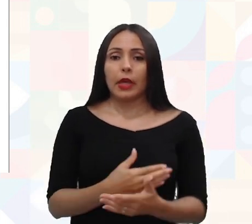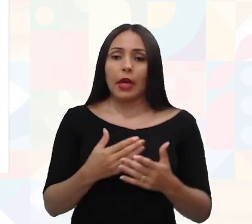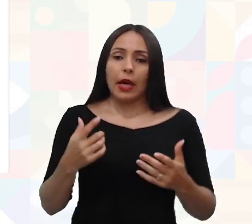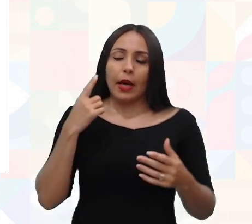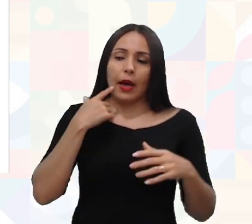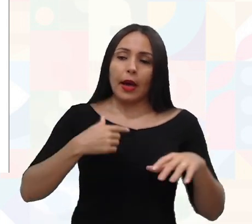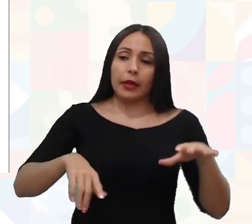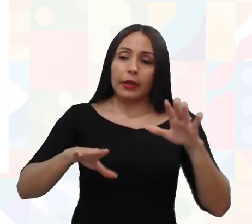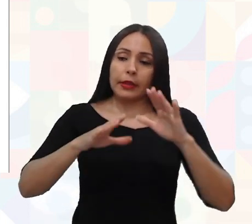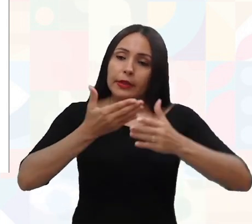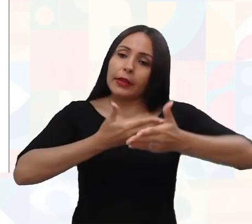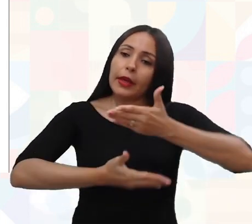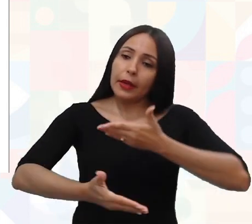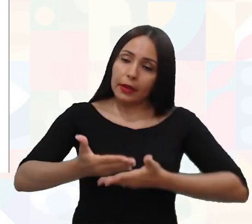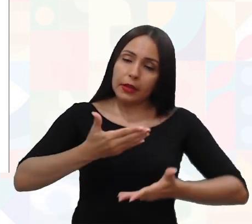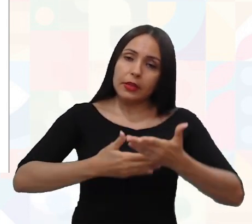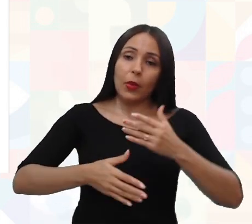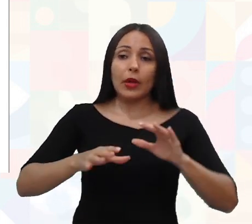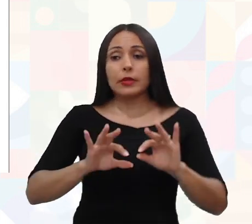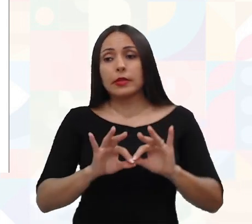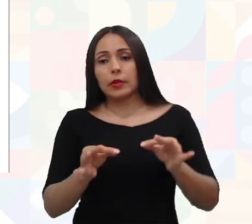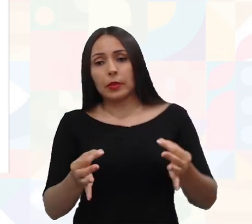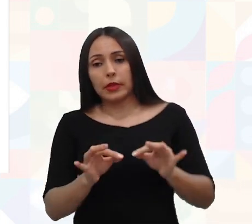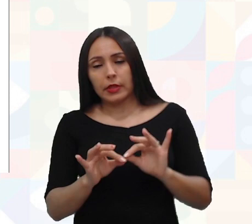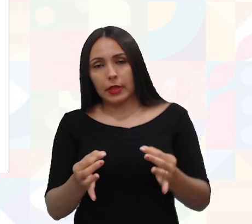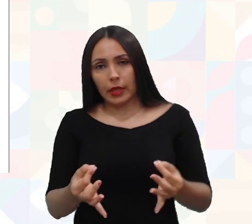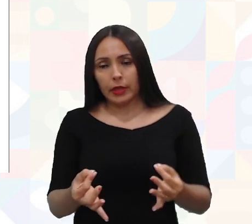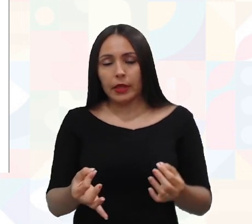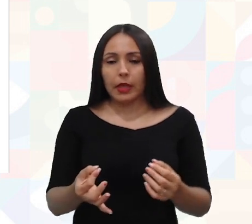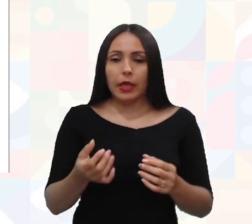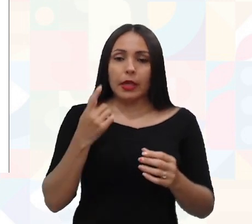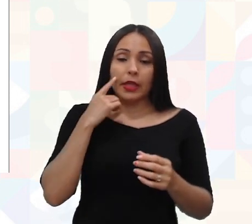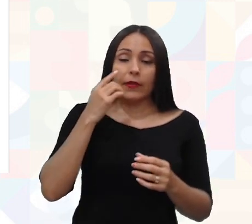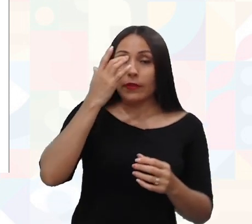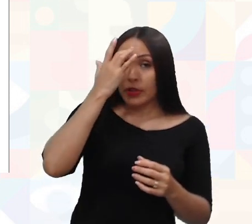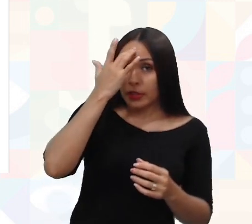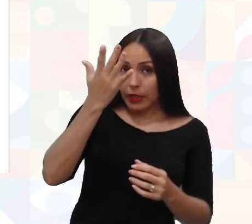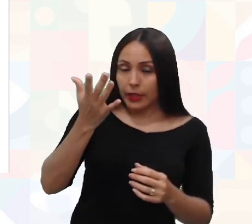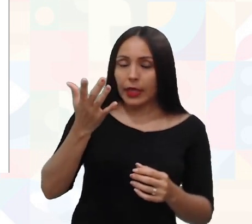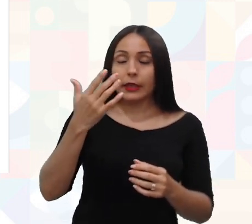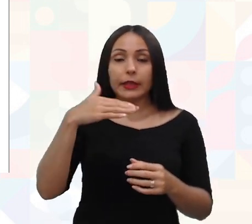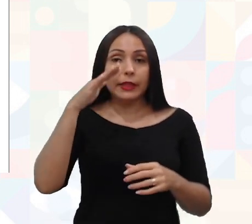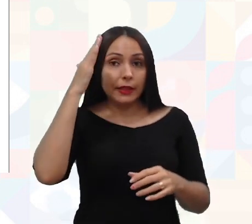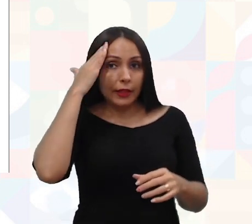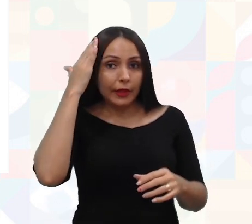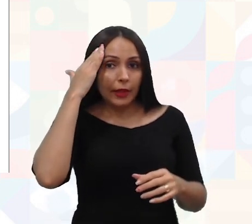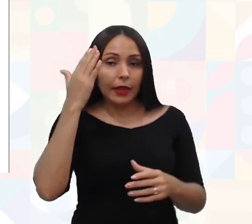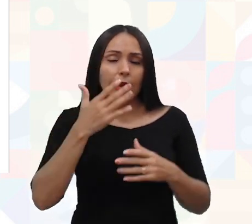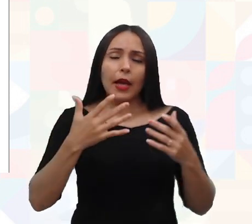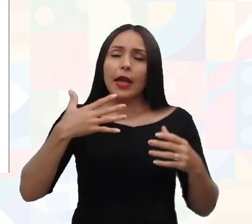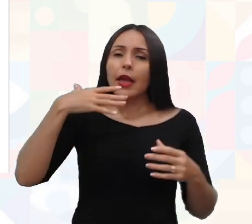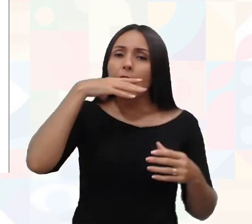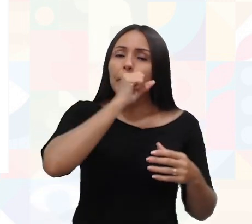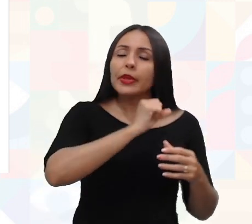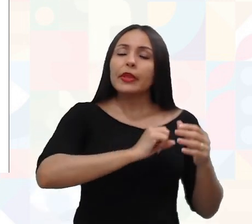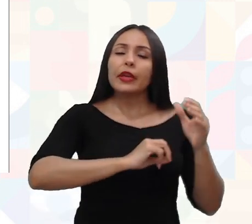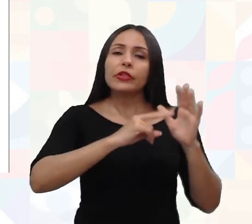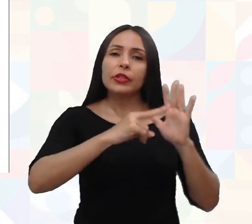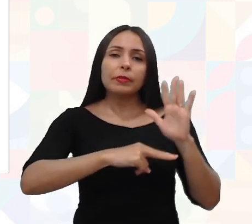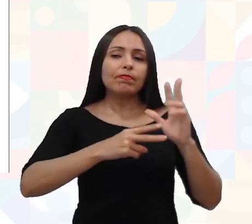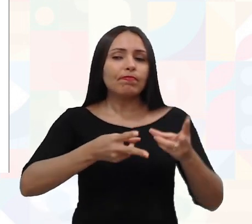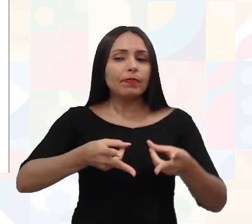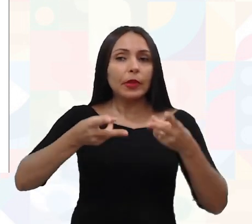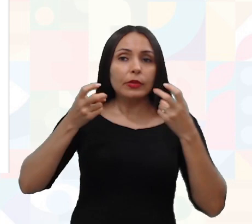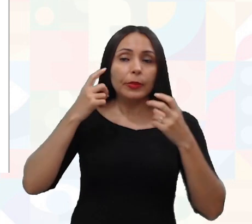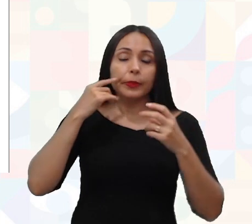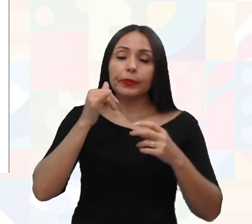pregnância está relacionada à simplicidade na decoração, na facilidade de compreensão e rapidez de leitura.